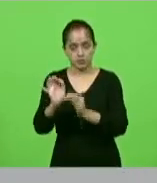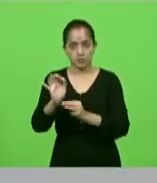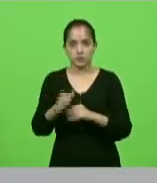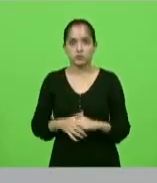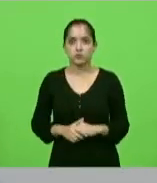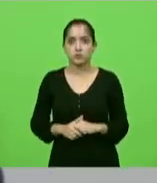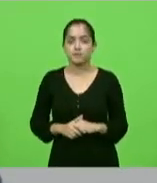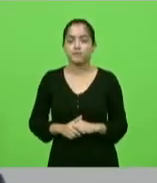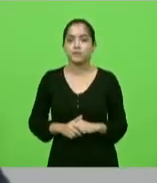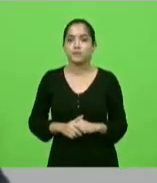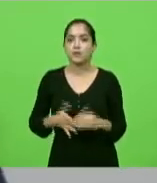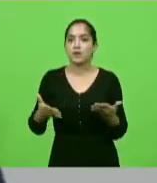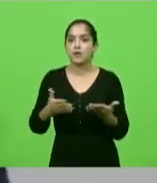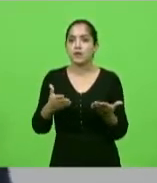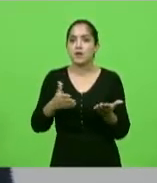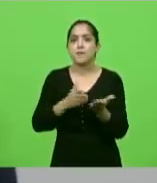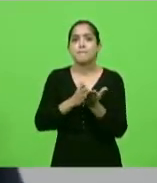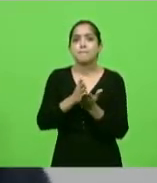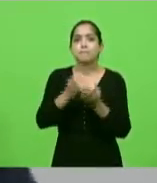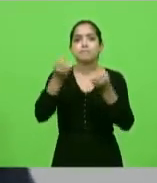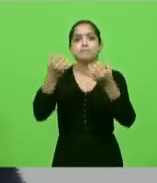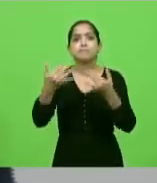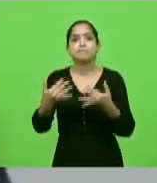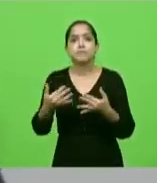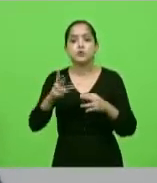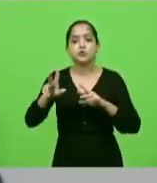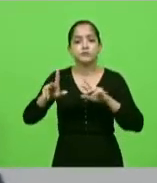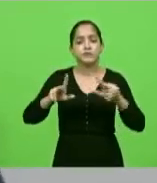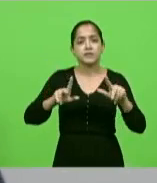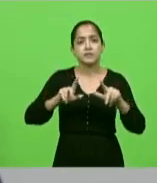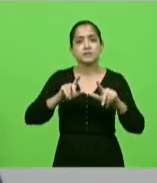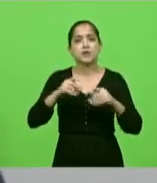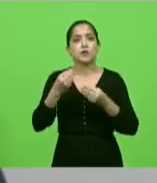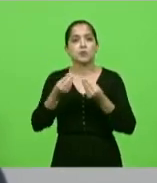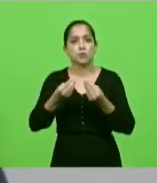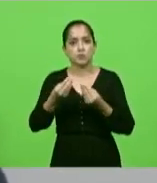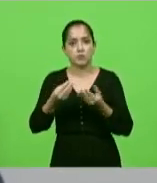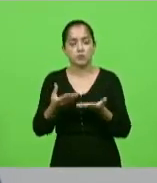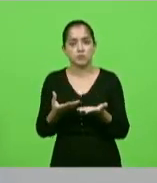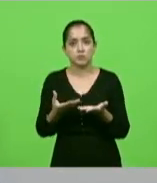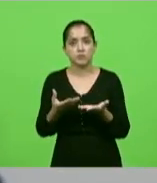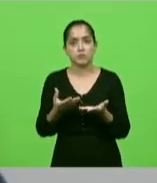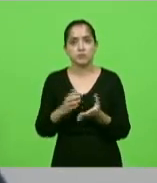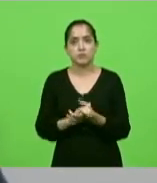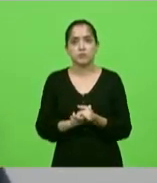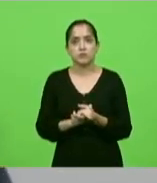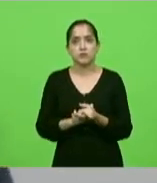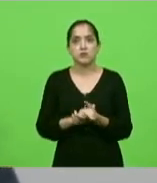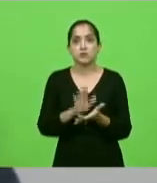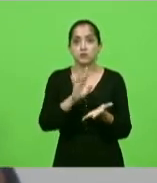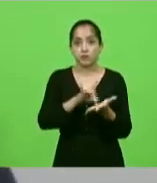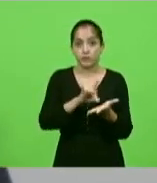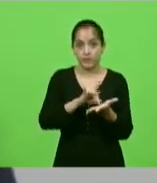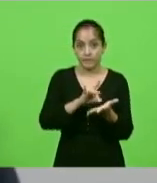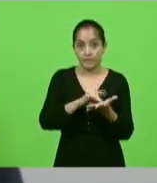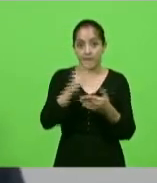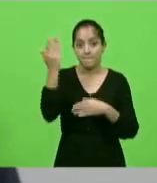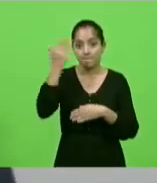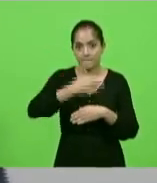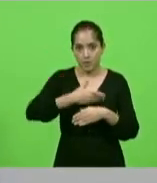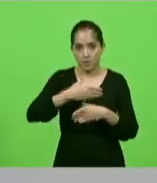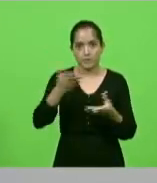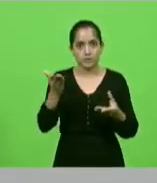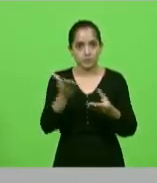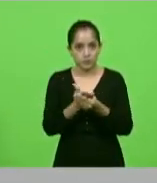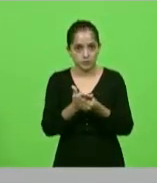relevante. E rapidamente eu traço um paralelo para diferenciar um do outro. Seria domínio do fato se houvesse prova no